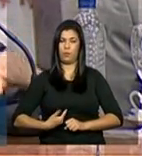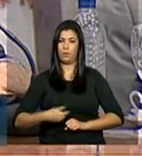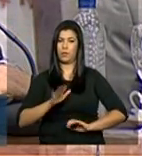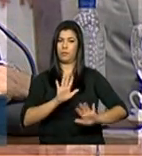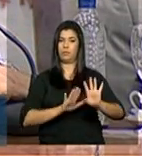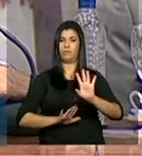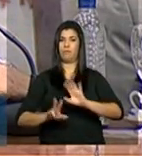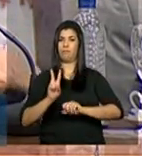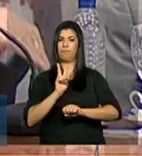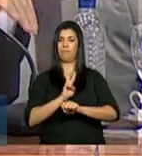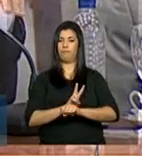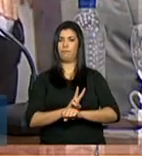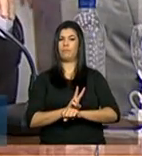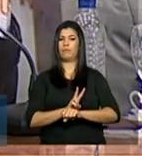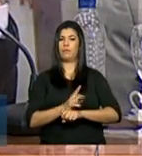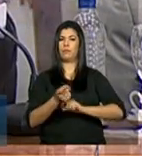prudencialmente